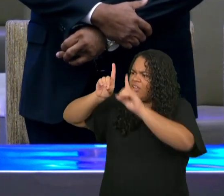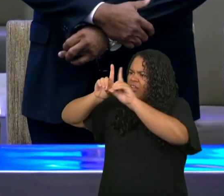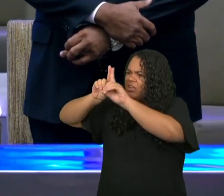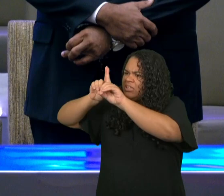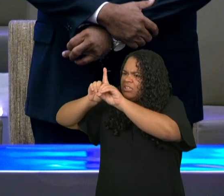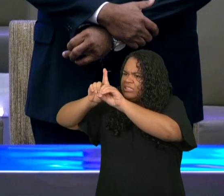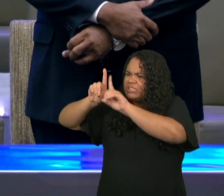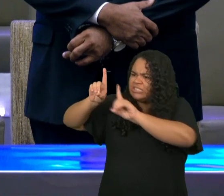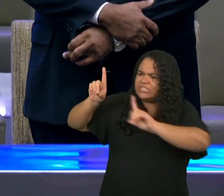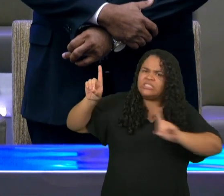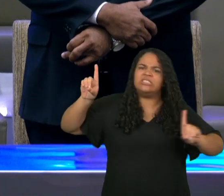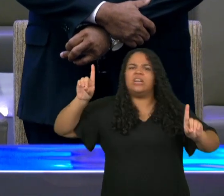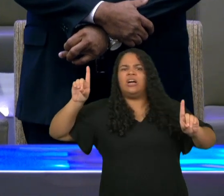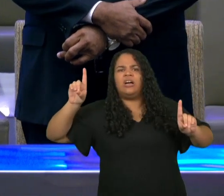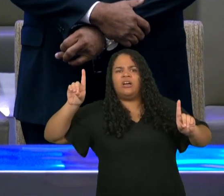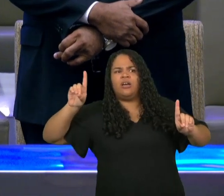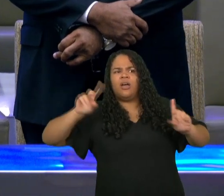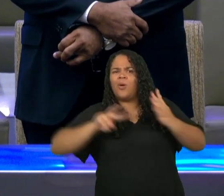haverá morte.